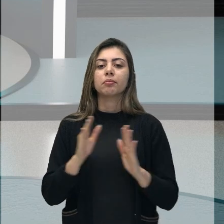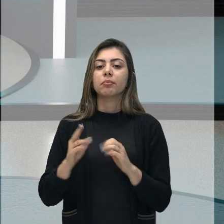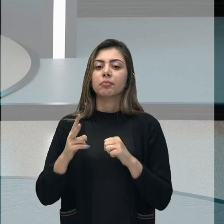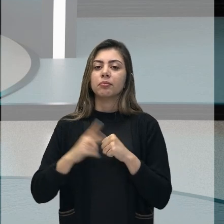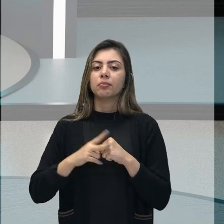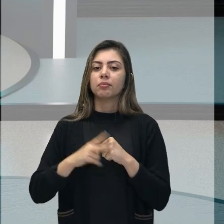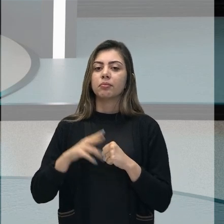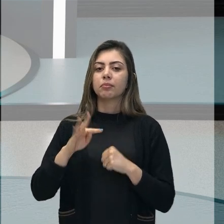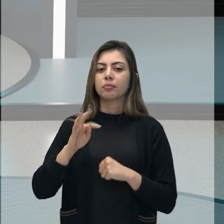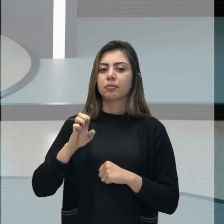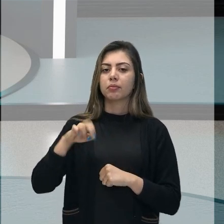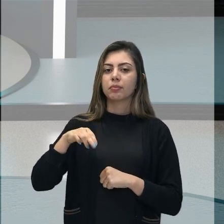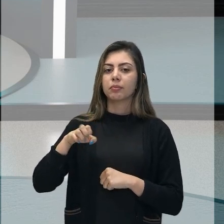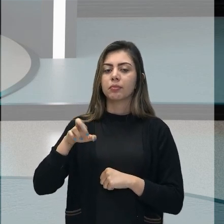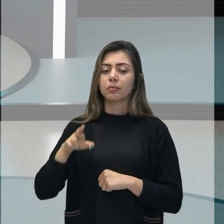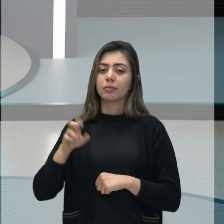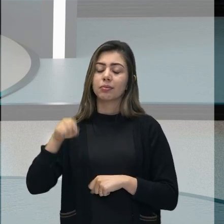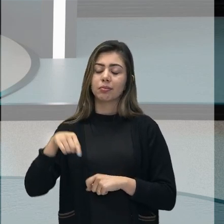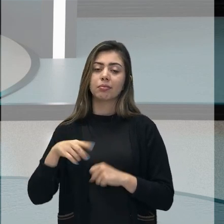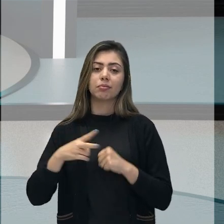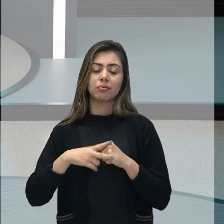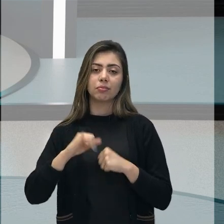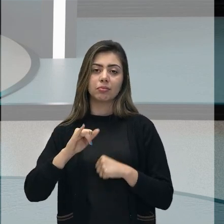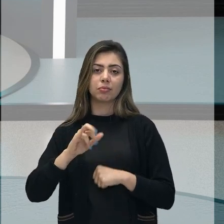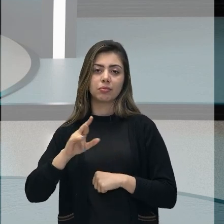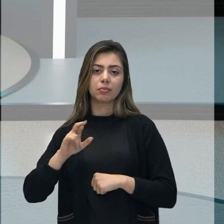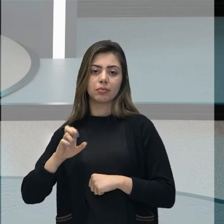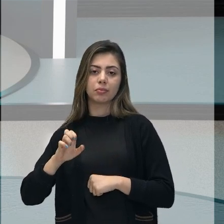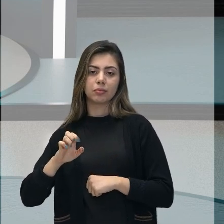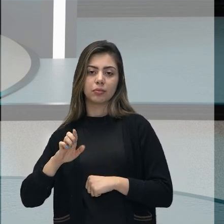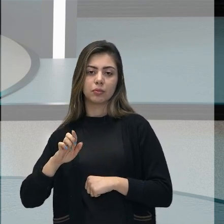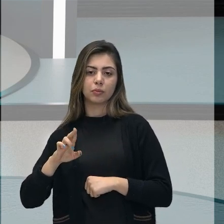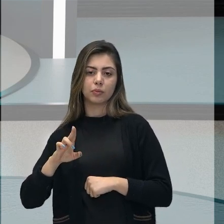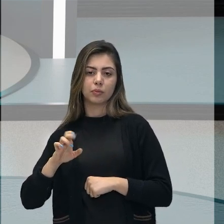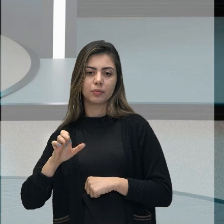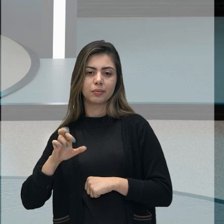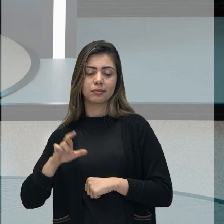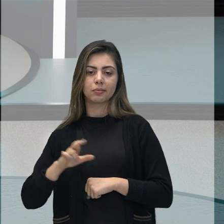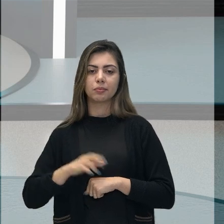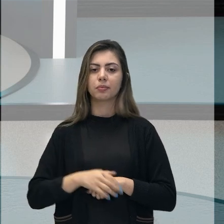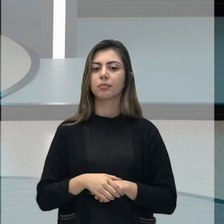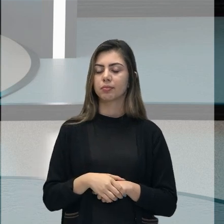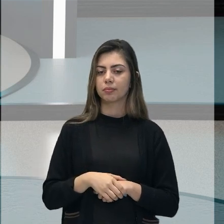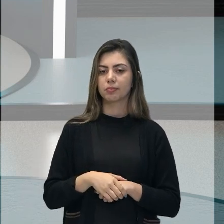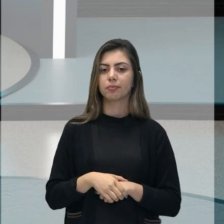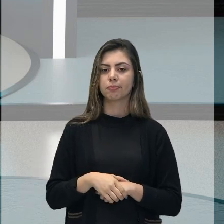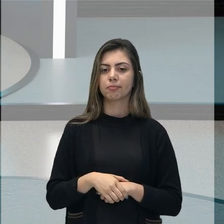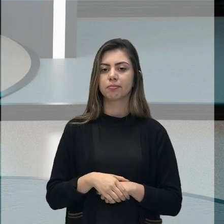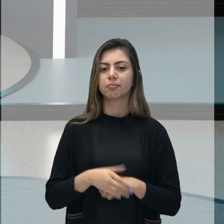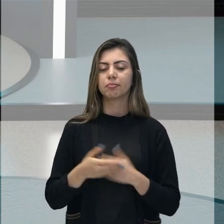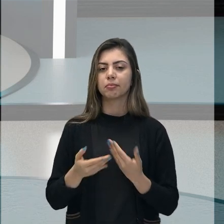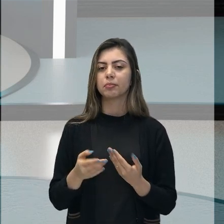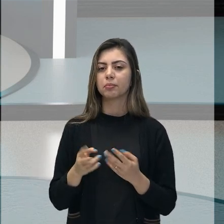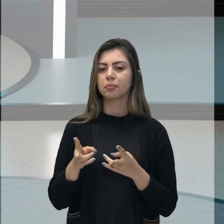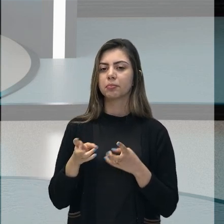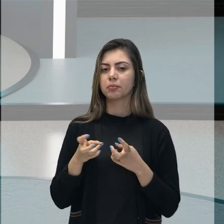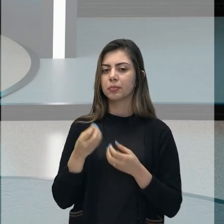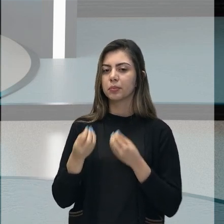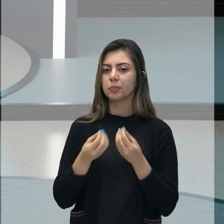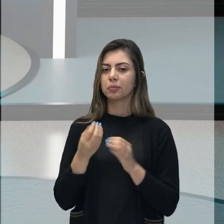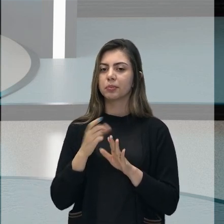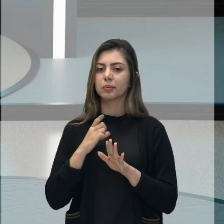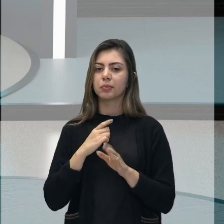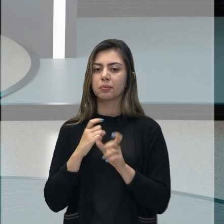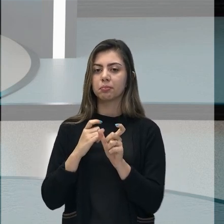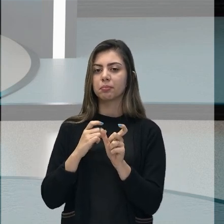tener também é um verbo irregular na língua espanhola. Eu tenho, tu tienes, né? Olha o passado dele, indefinido.